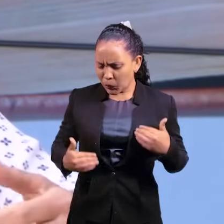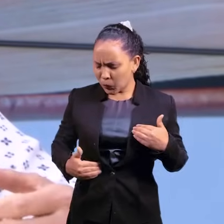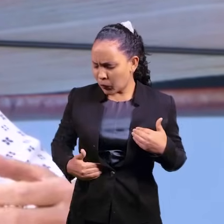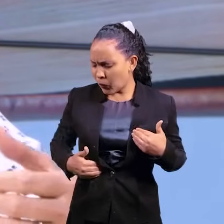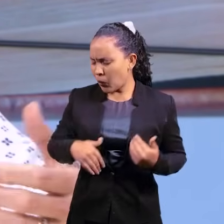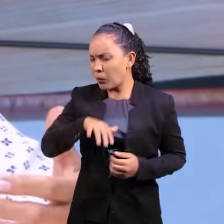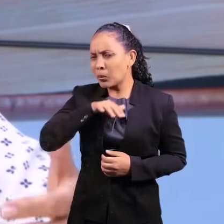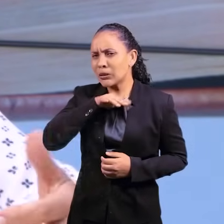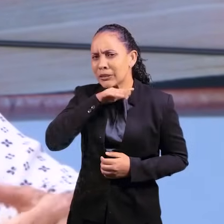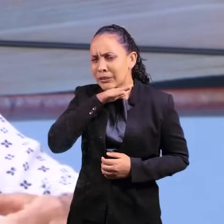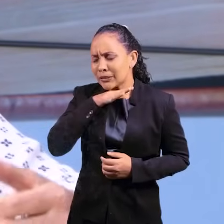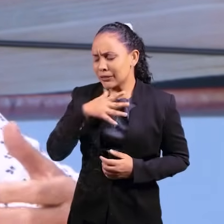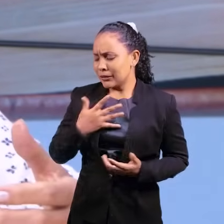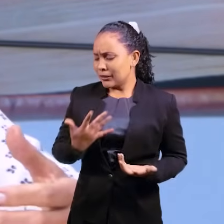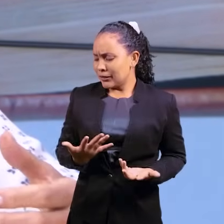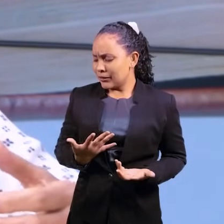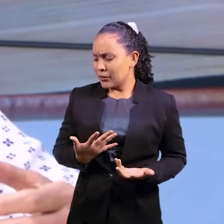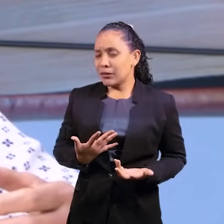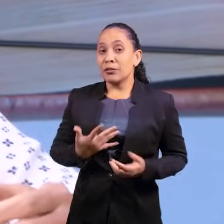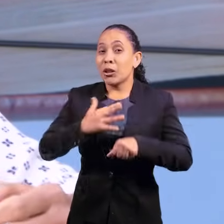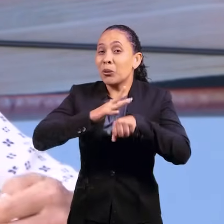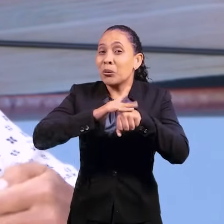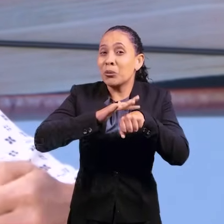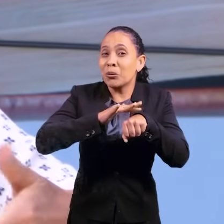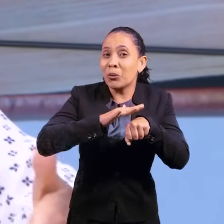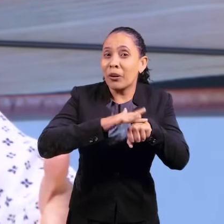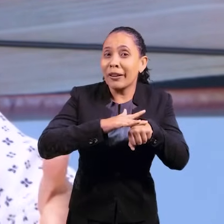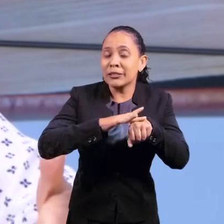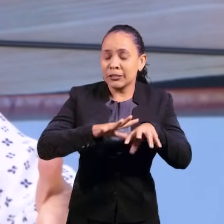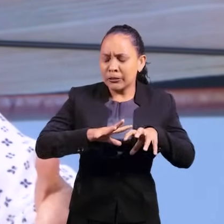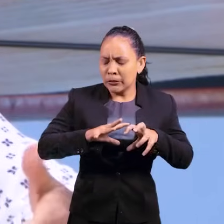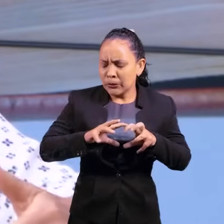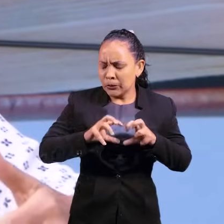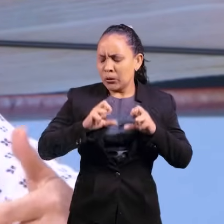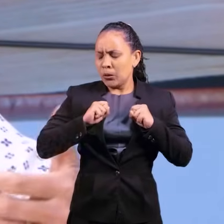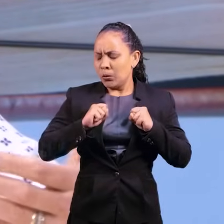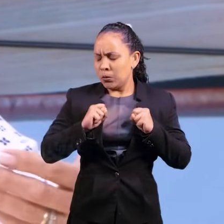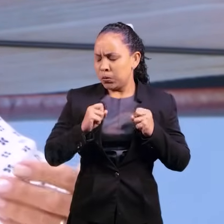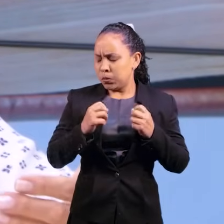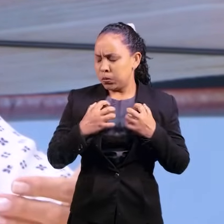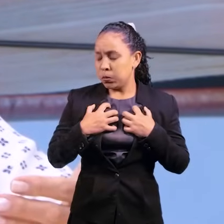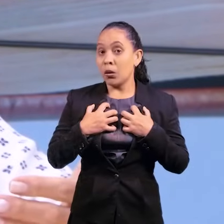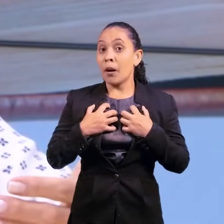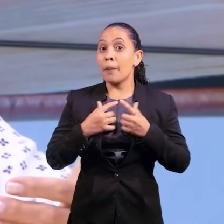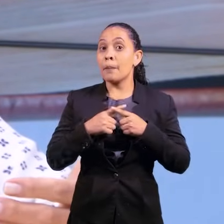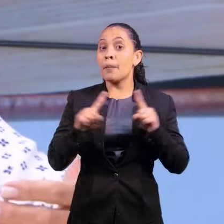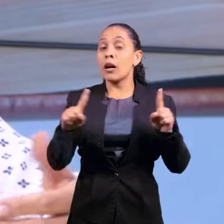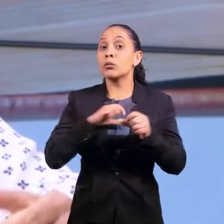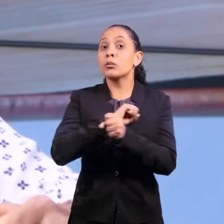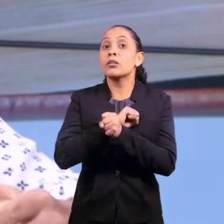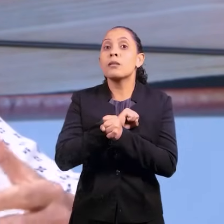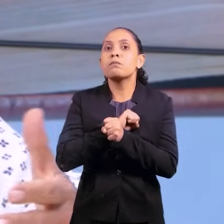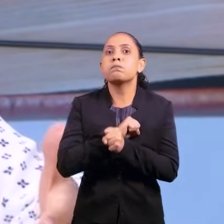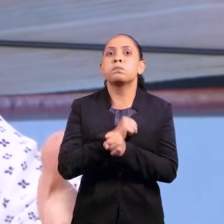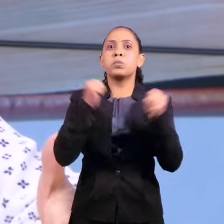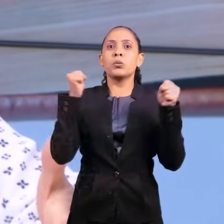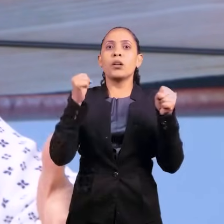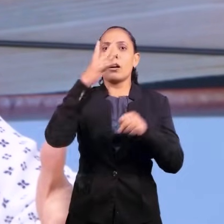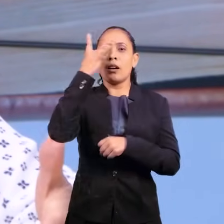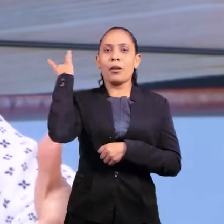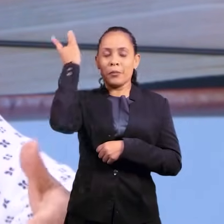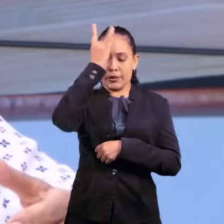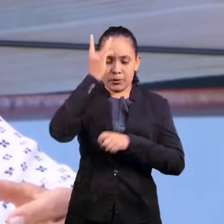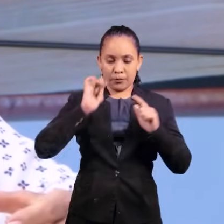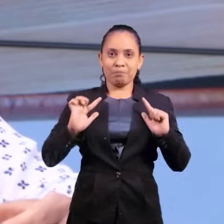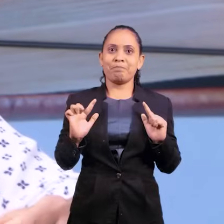mente sente, o intelecto, e a pessoa aprisionada mesmo. E quando ela consegue se libertar daquilo por uma operação do